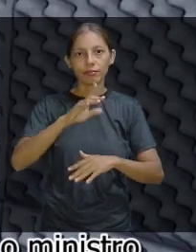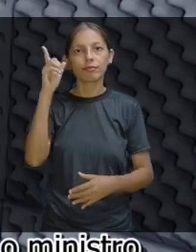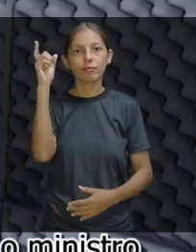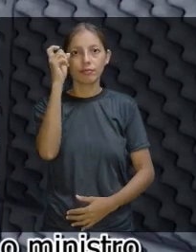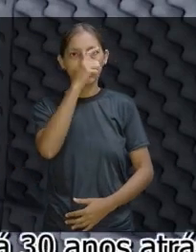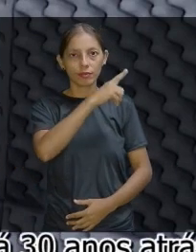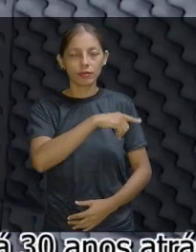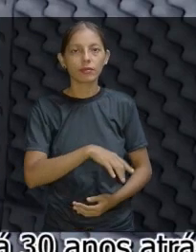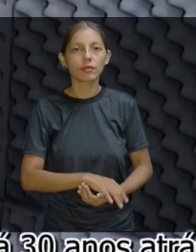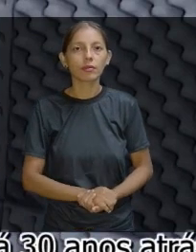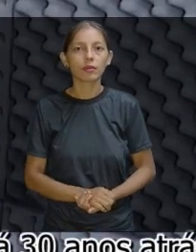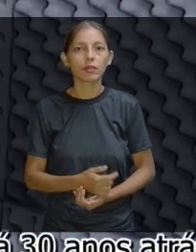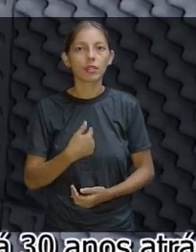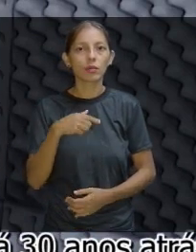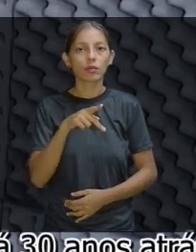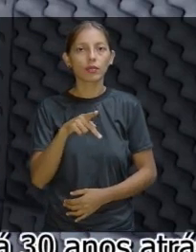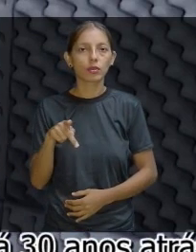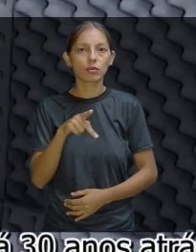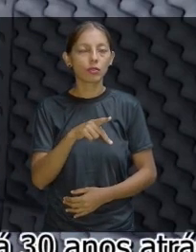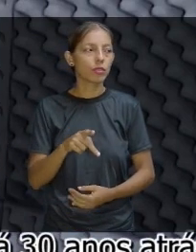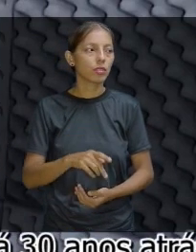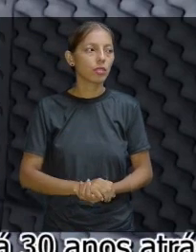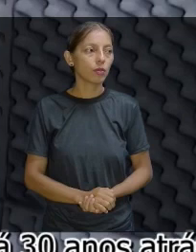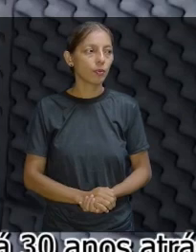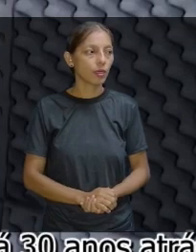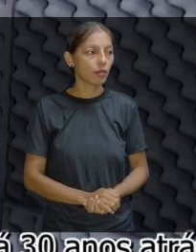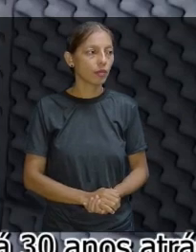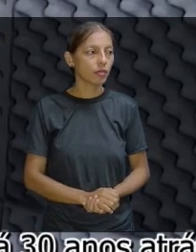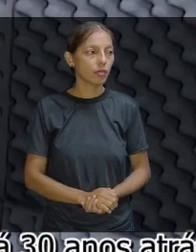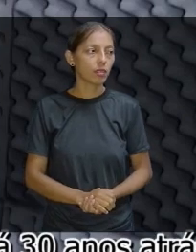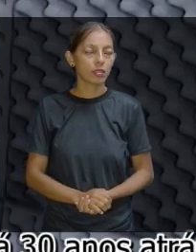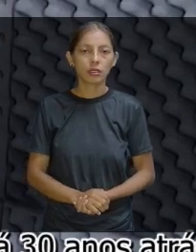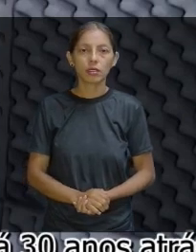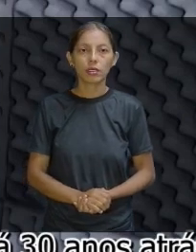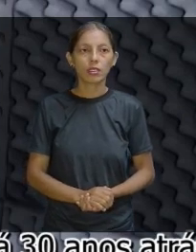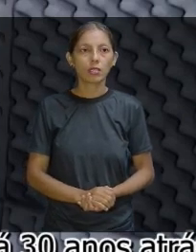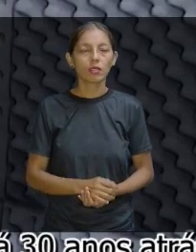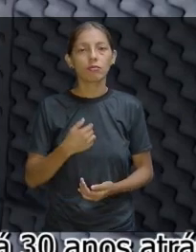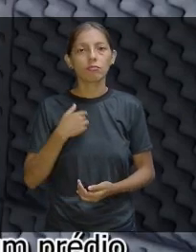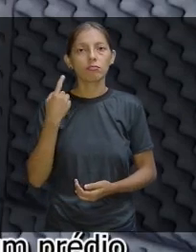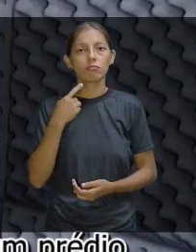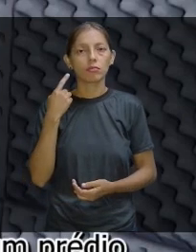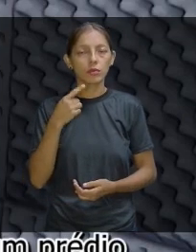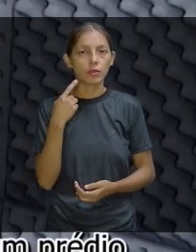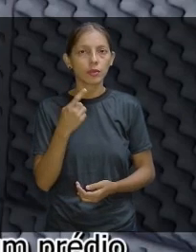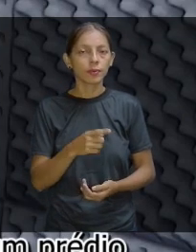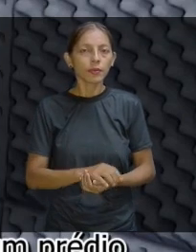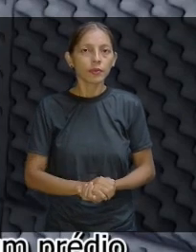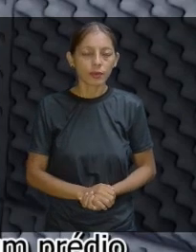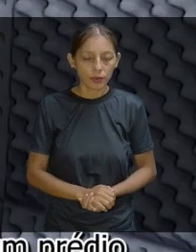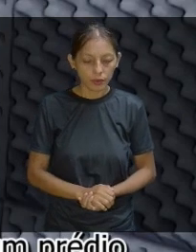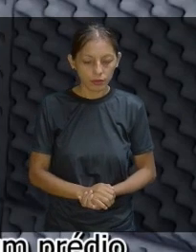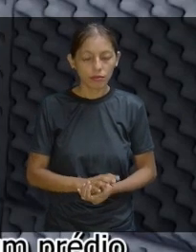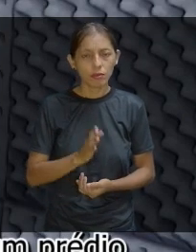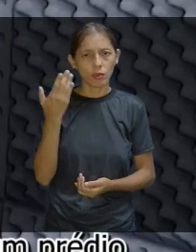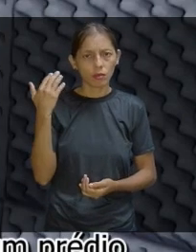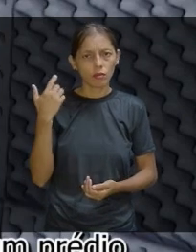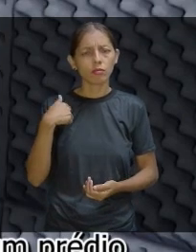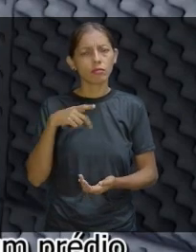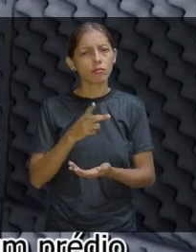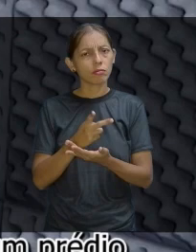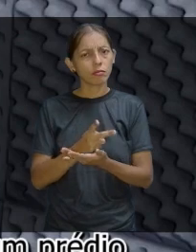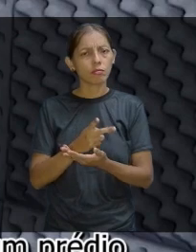ministro Alexandre Moraes usa, eu usava nas minhas primeiras aulas há 30 anos atrás, eu já dizia, a notícia falsa é a mesma coisa que